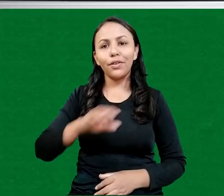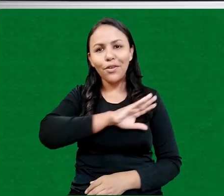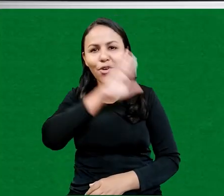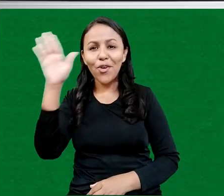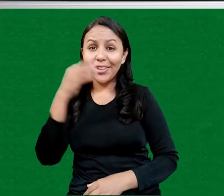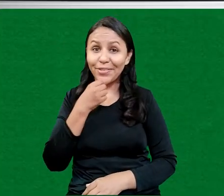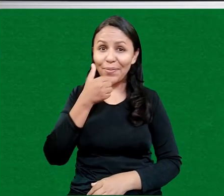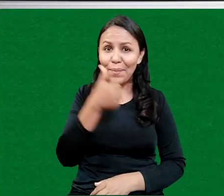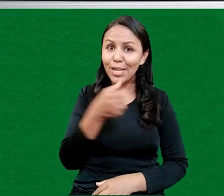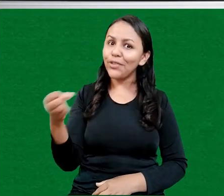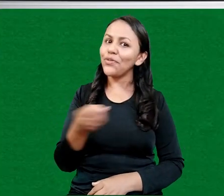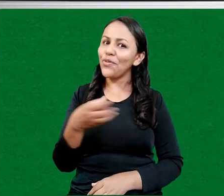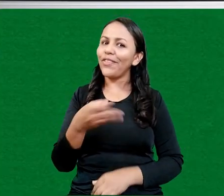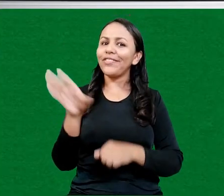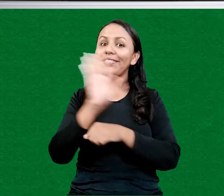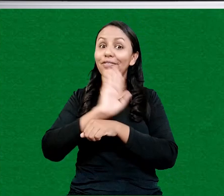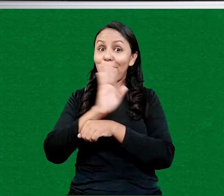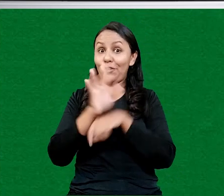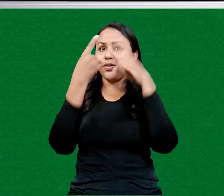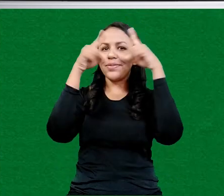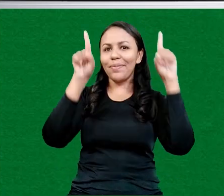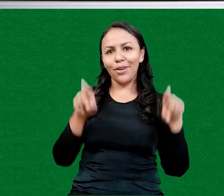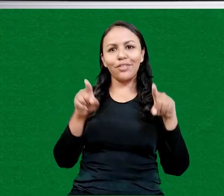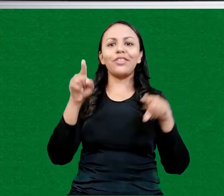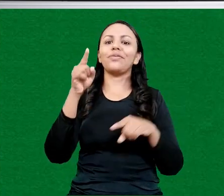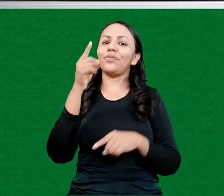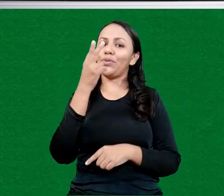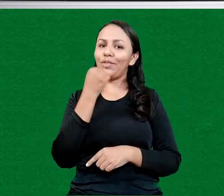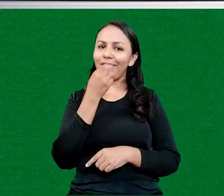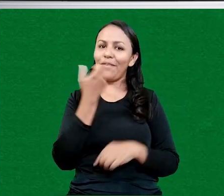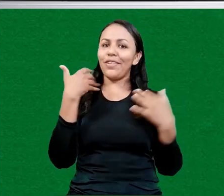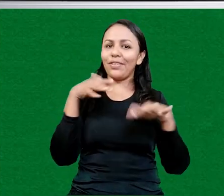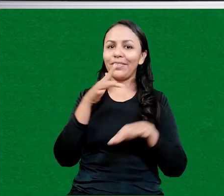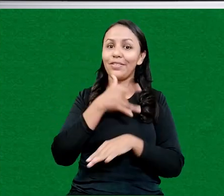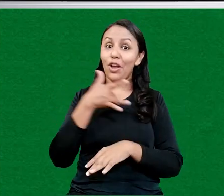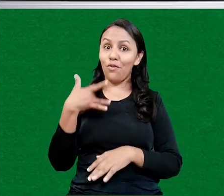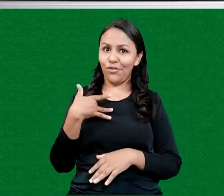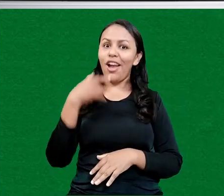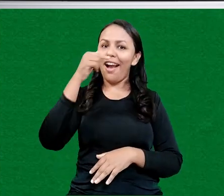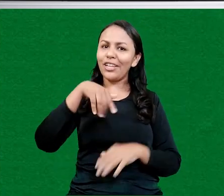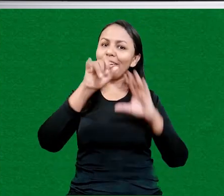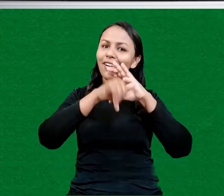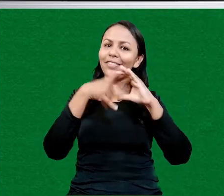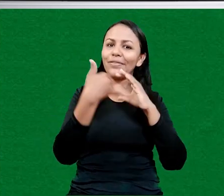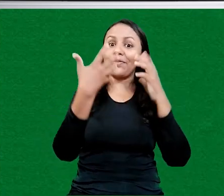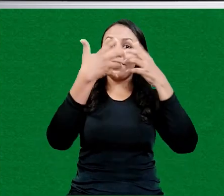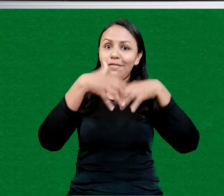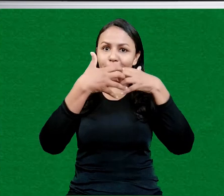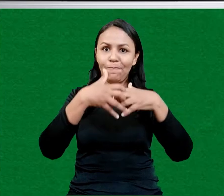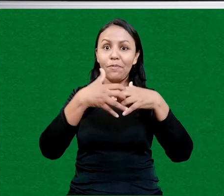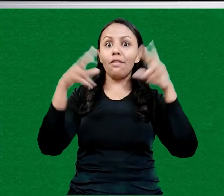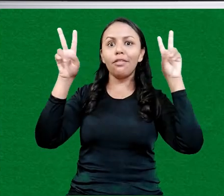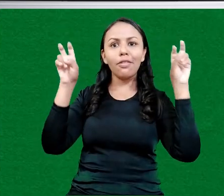Olá, tudo bem? Estamos com mais um episódio do nosso projeto Nutrição, Inclusão e Saúde, aqui no canal do IFCE. O tema de hoje é carboidratos